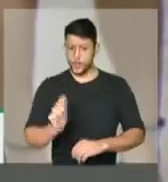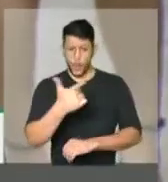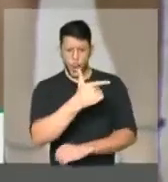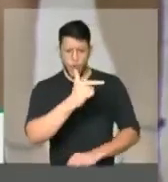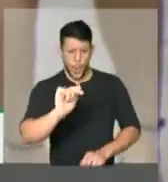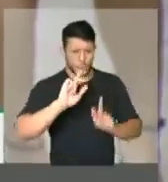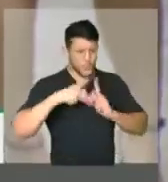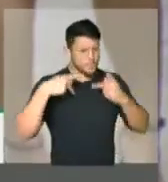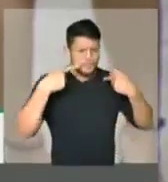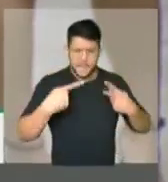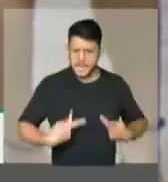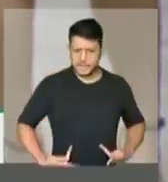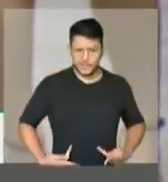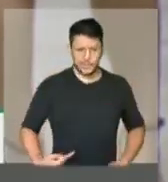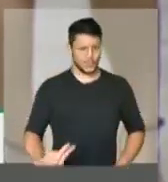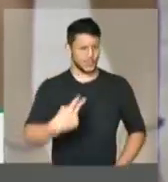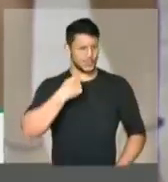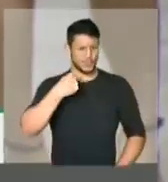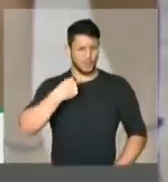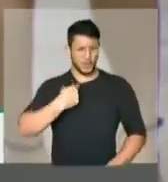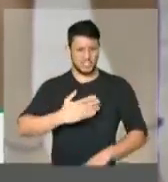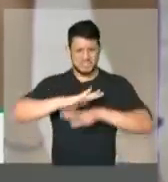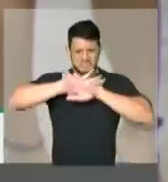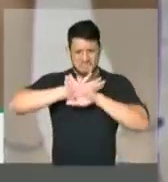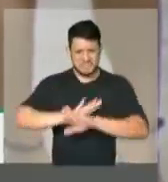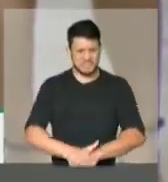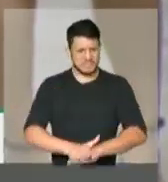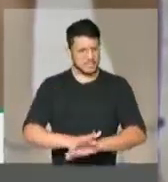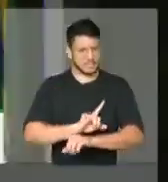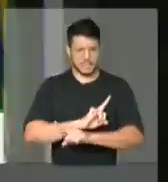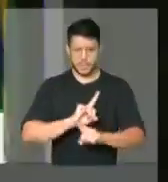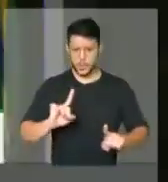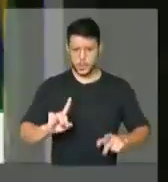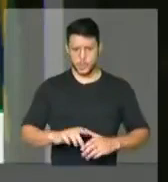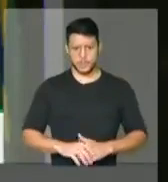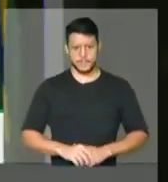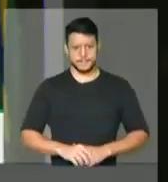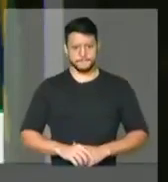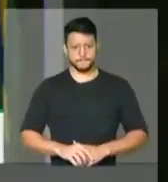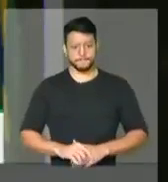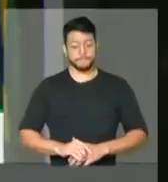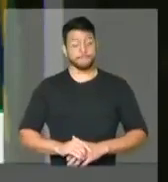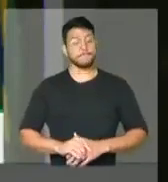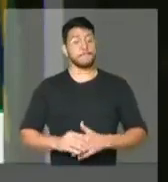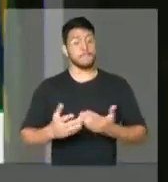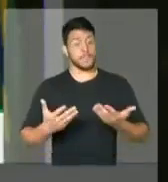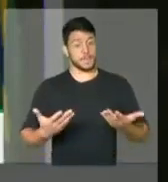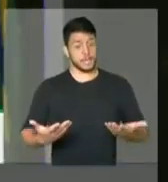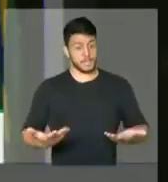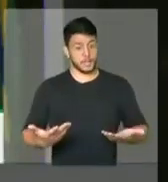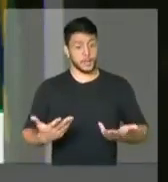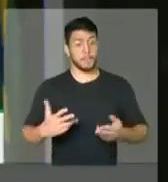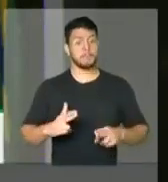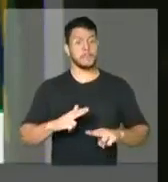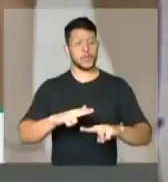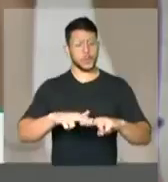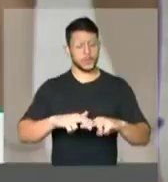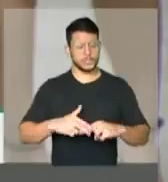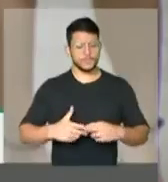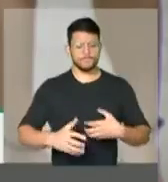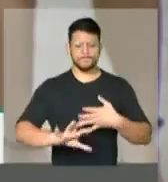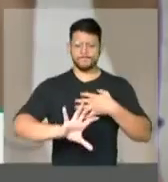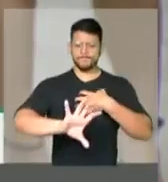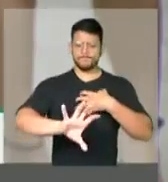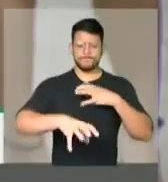ser humano merece esse tipo de tratamento. Portanto, a minha